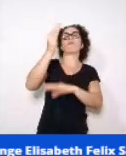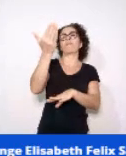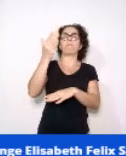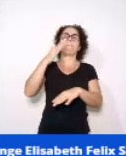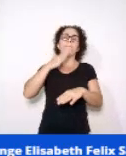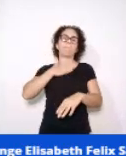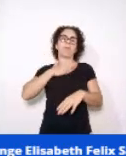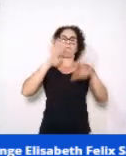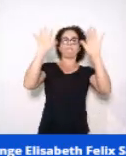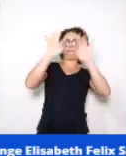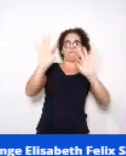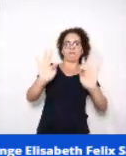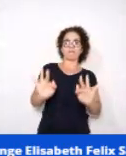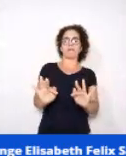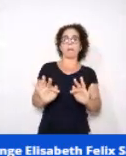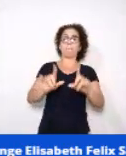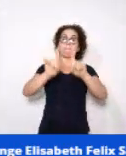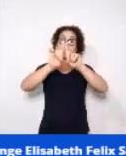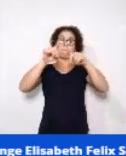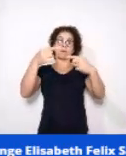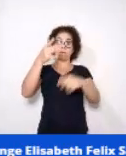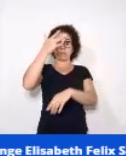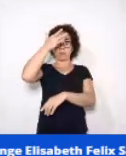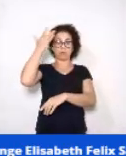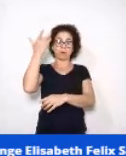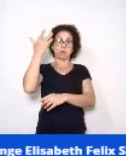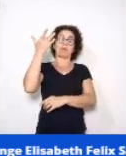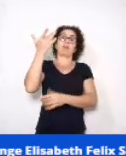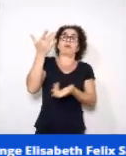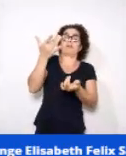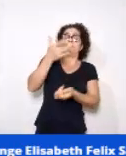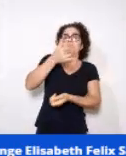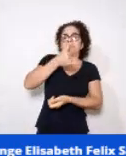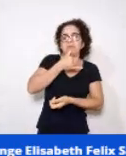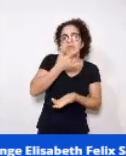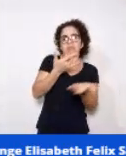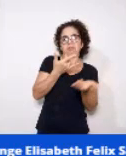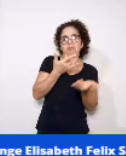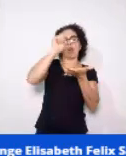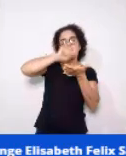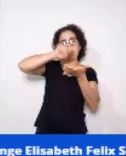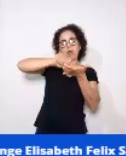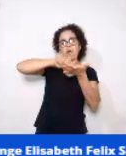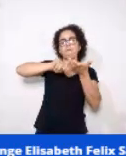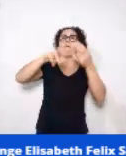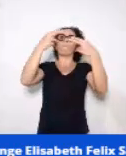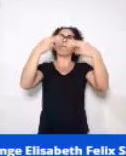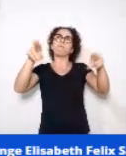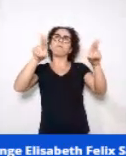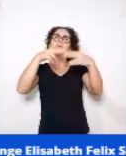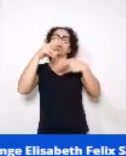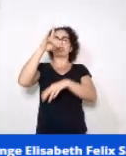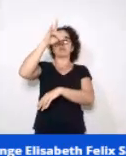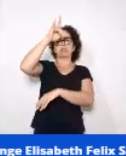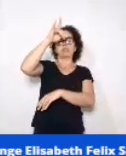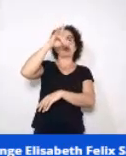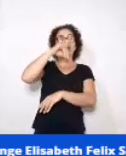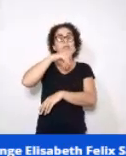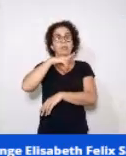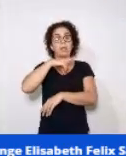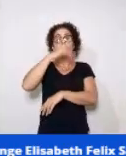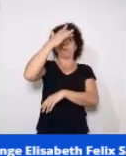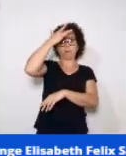dar nada errado. Tem pessoas que escrevem uma música, tem pessoas que vão correr no parque. Ela é subjetiva nesse